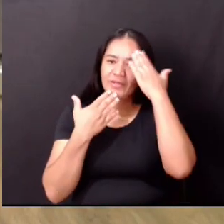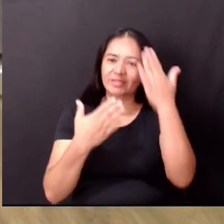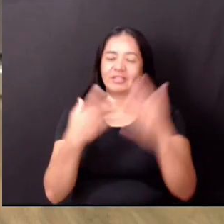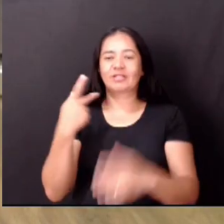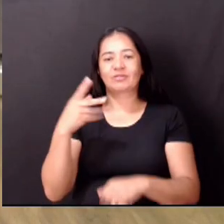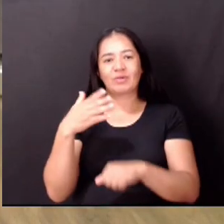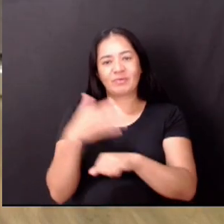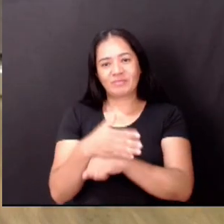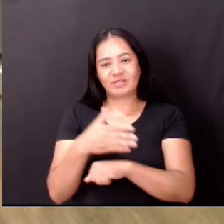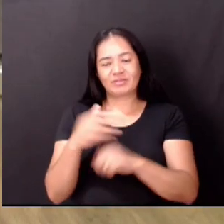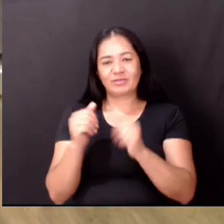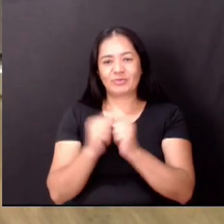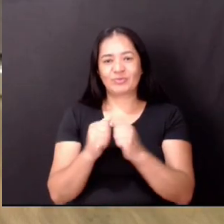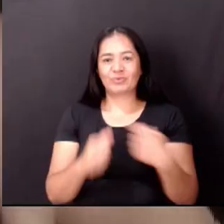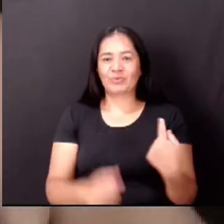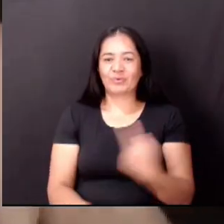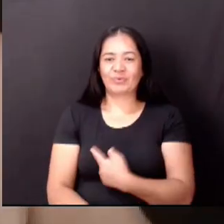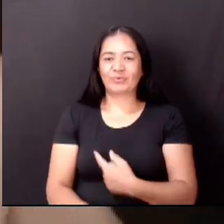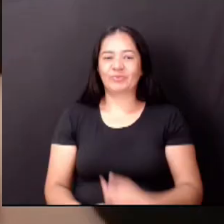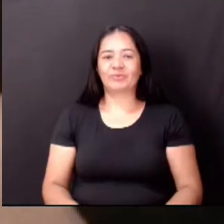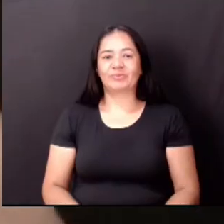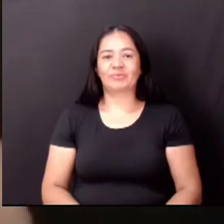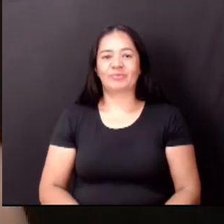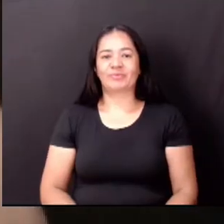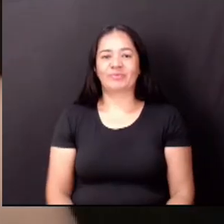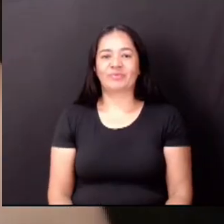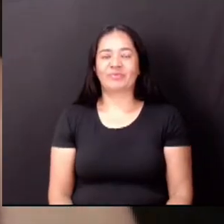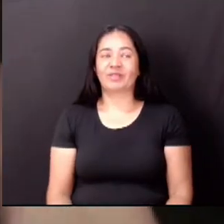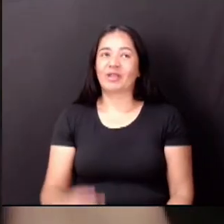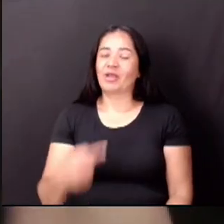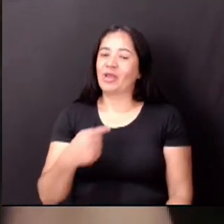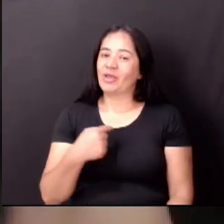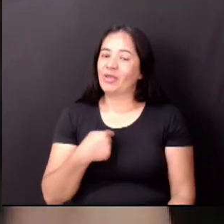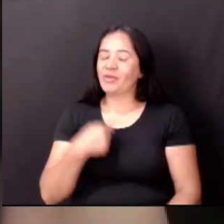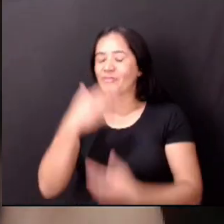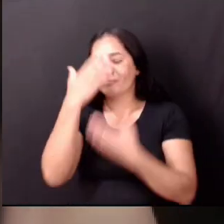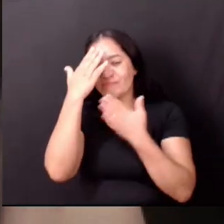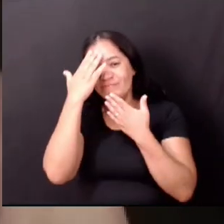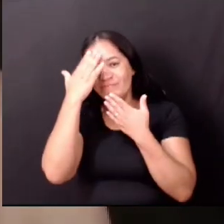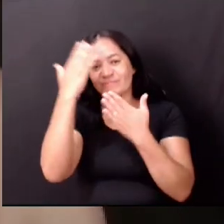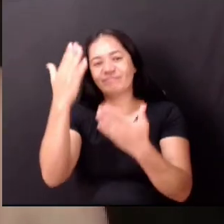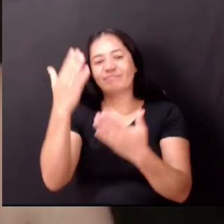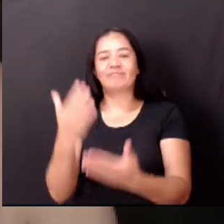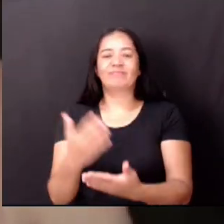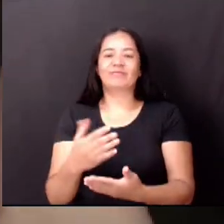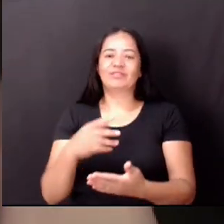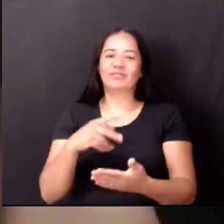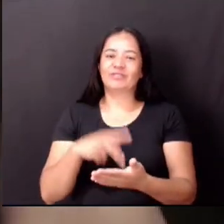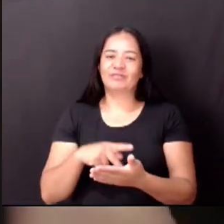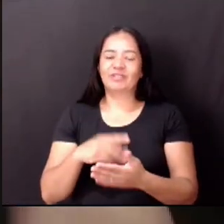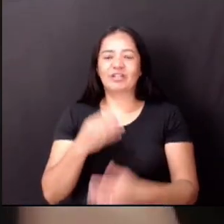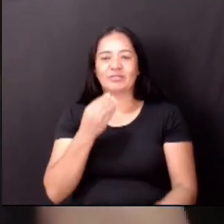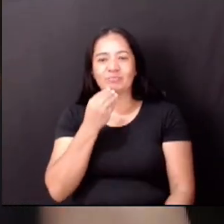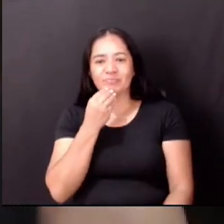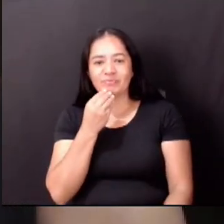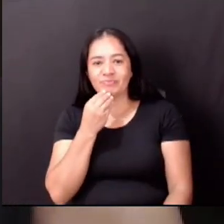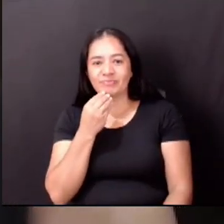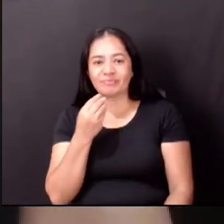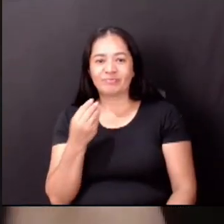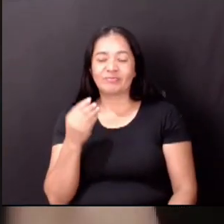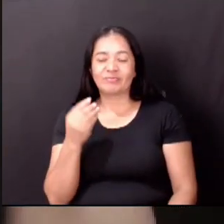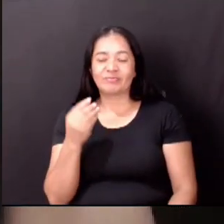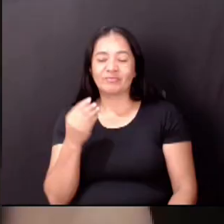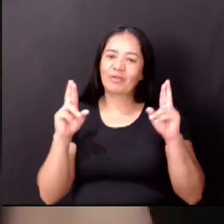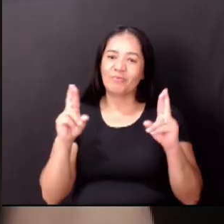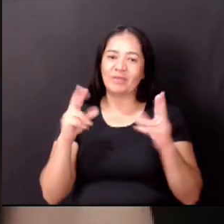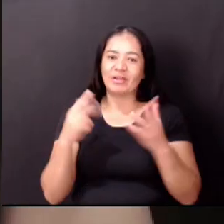gente. Olha, Alexandra, sou eu quem agradeço. Muito obrigada pela oportunidade e espero que o livro chegue até